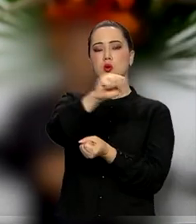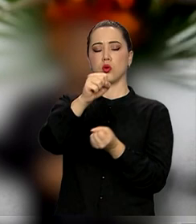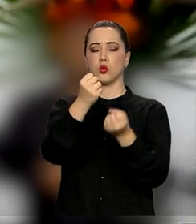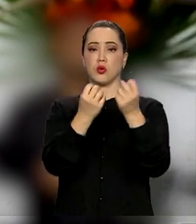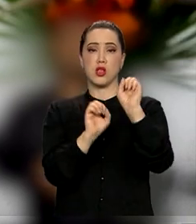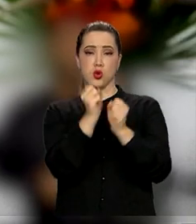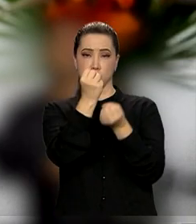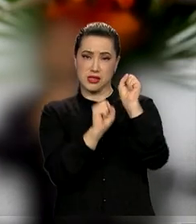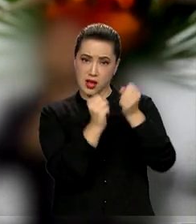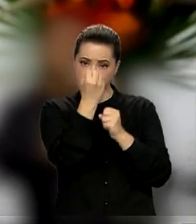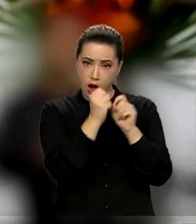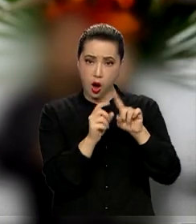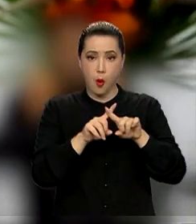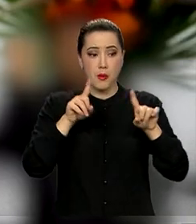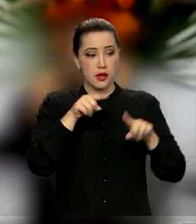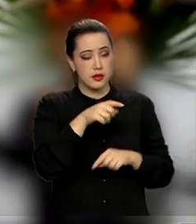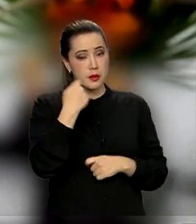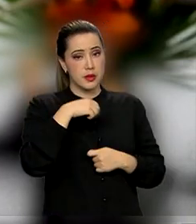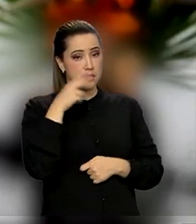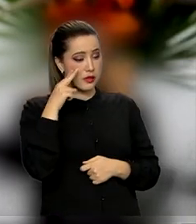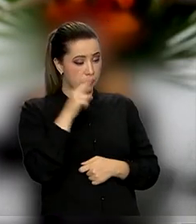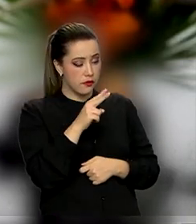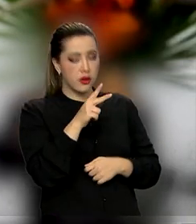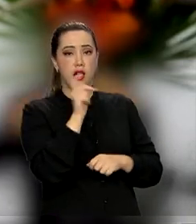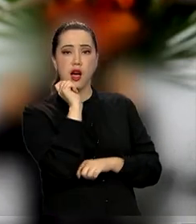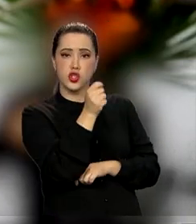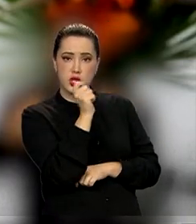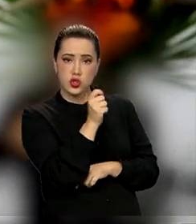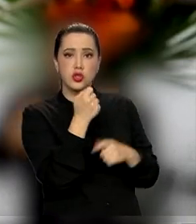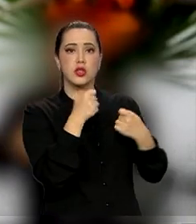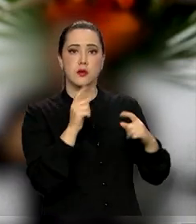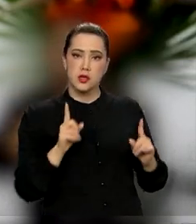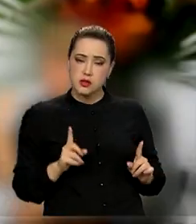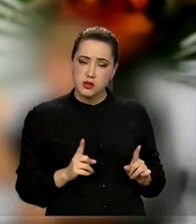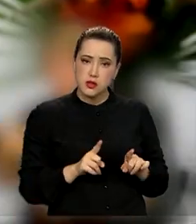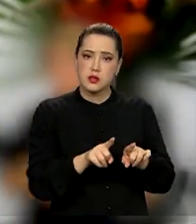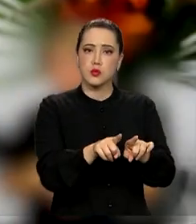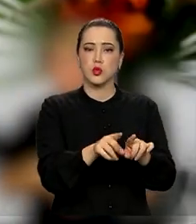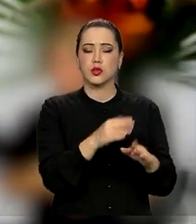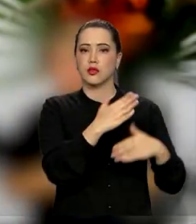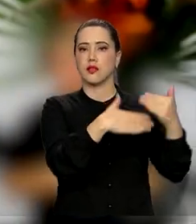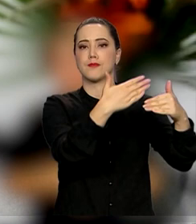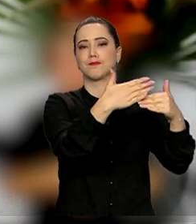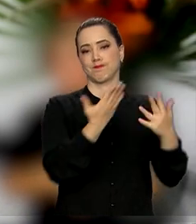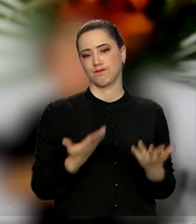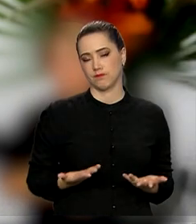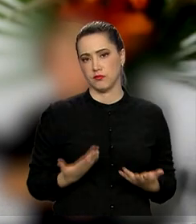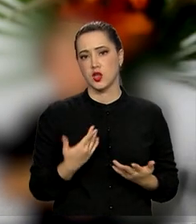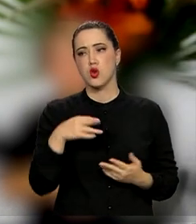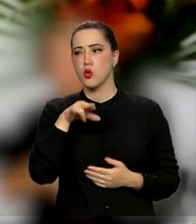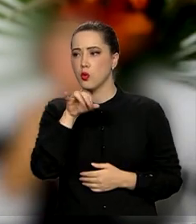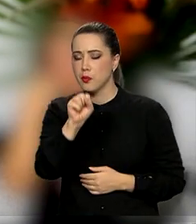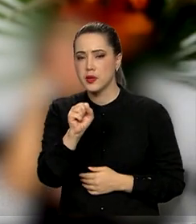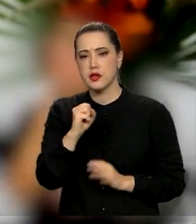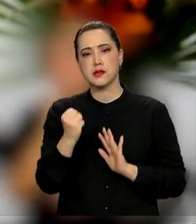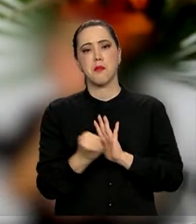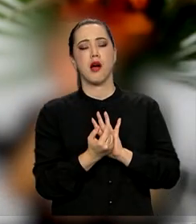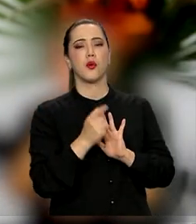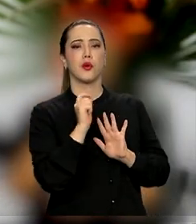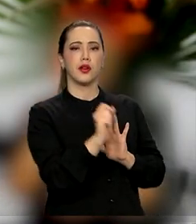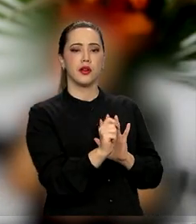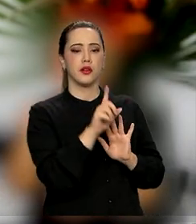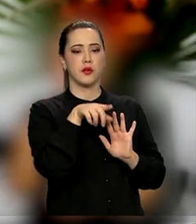sem lembrar que a Argentina é um país que tem que crescer junto com o Brasil. Eu acho que os BRICS têm essa simbologia. Não